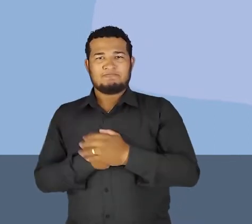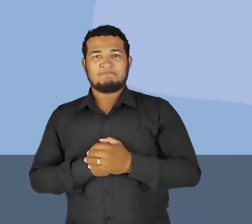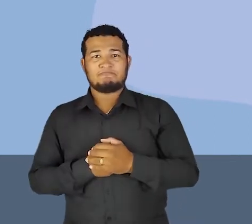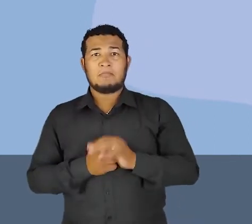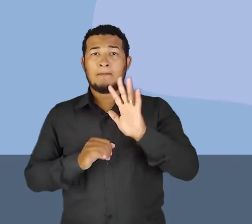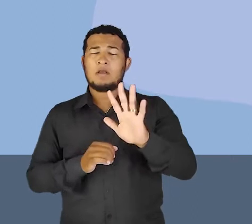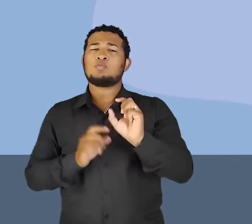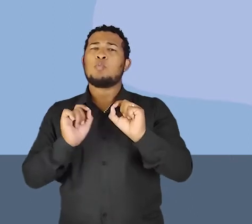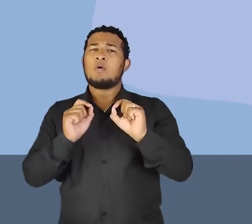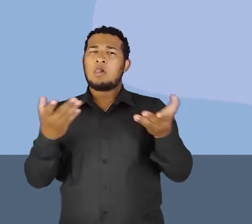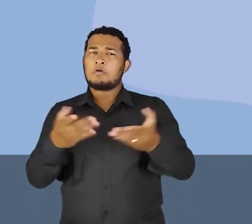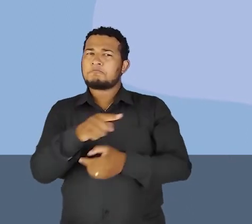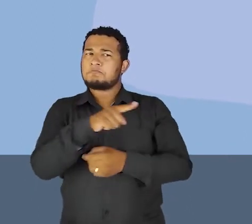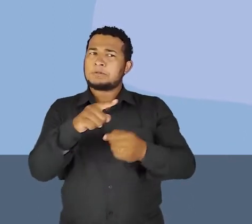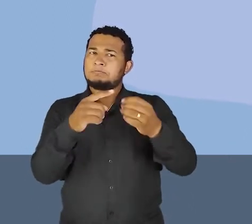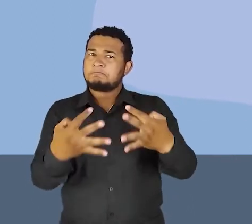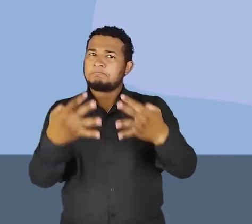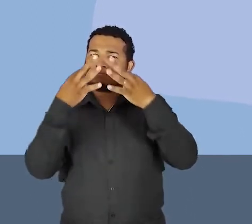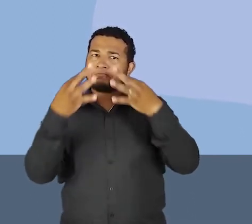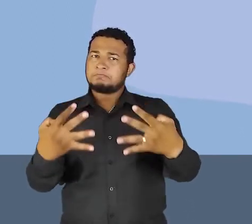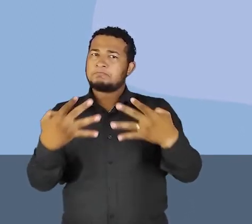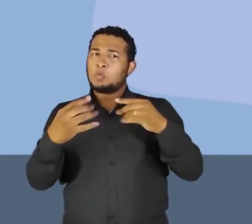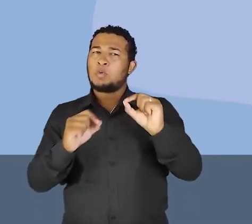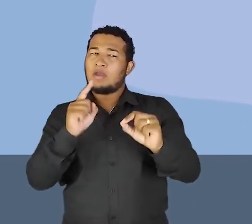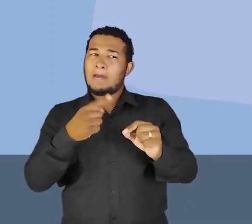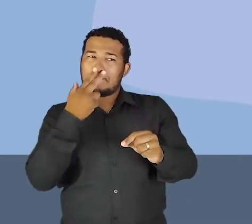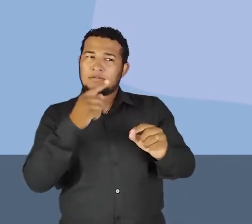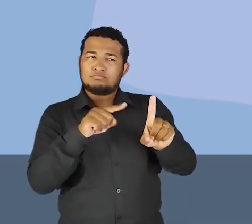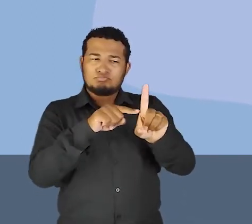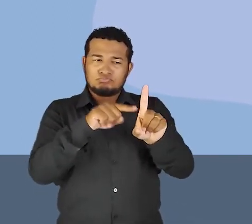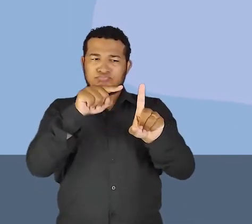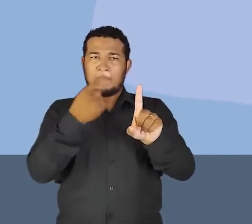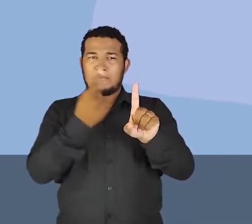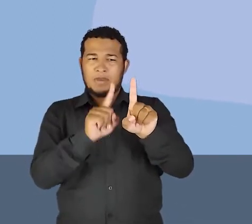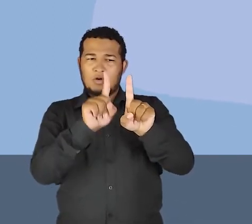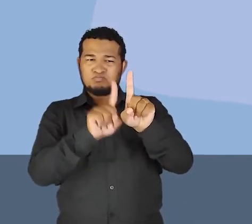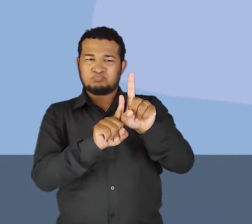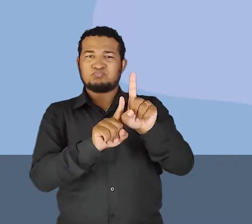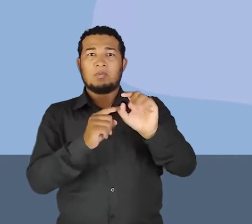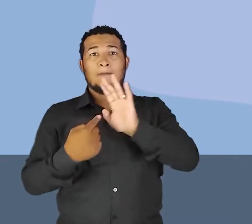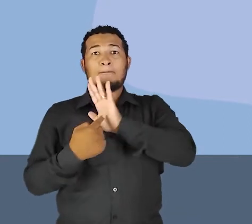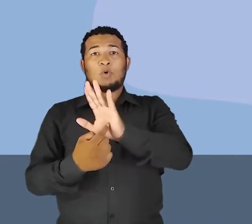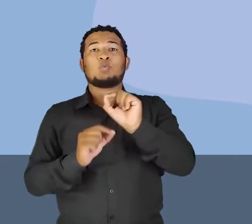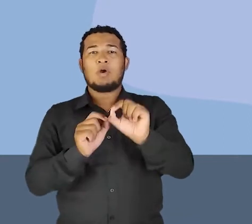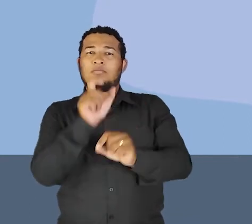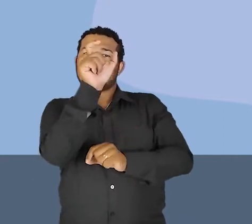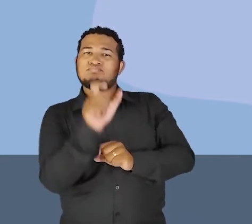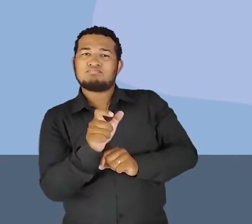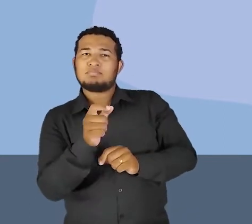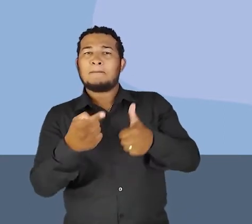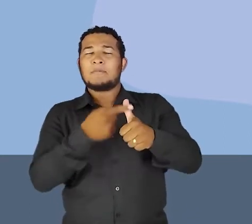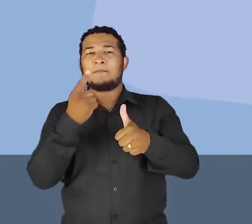Mas o que eu quero chamar a atenção para você é a primeira coluna. O que mostra a primeira coluna da